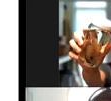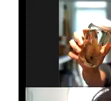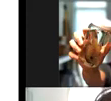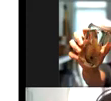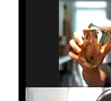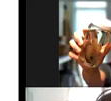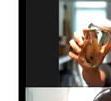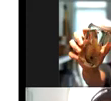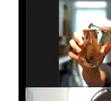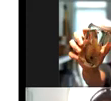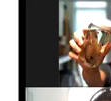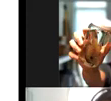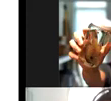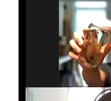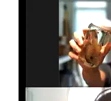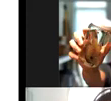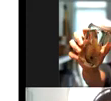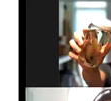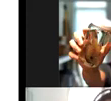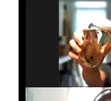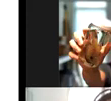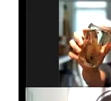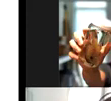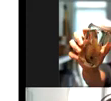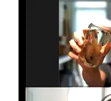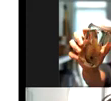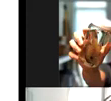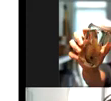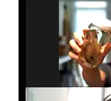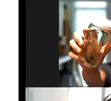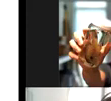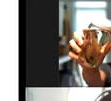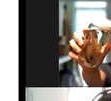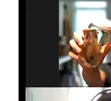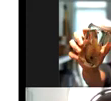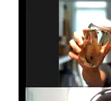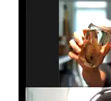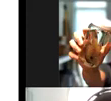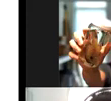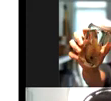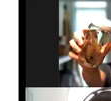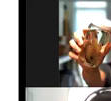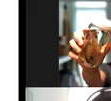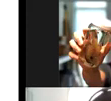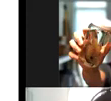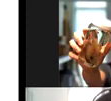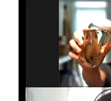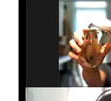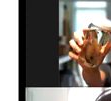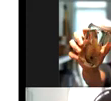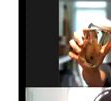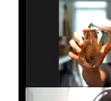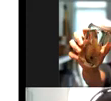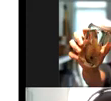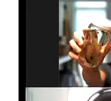Eu vou extrair o padrão dos dados. Os dados, eles são ecologicamente relevantes, né? Não é qualquer dado. A gente